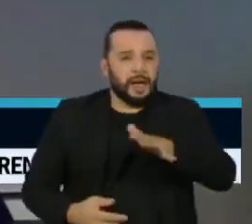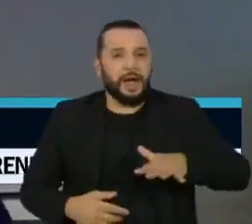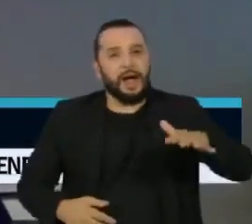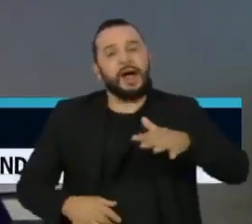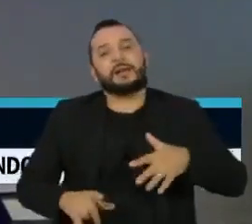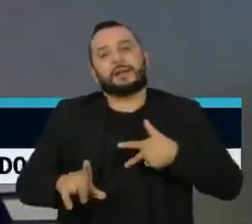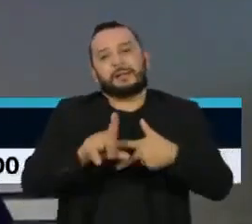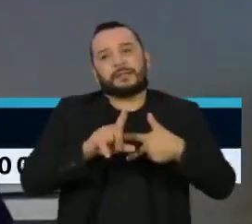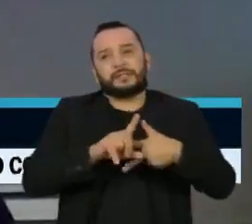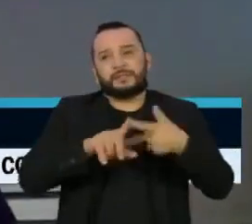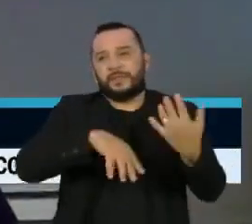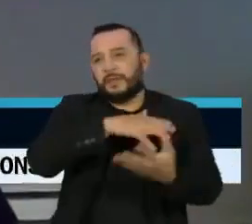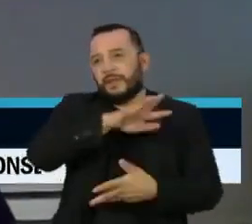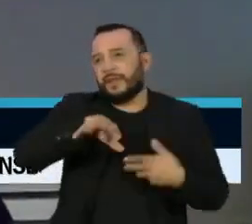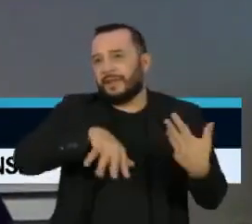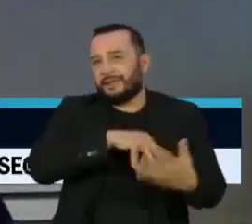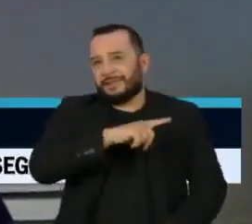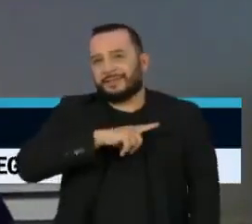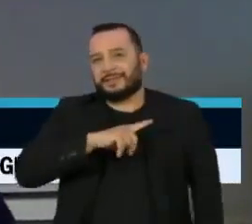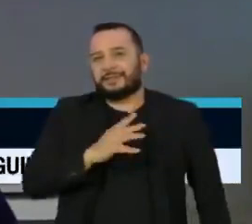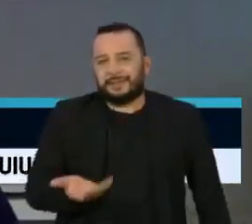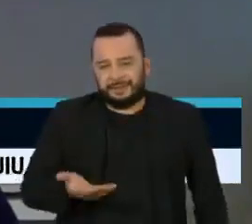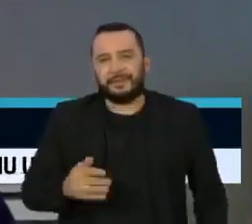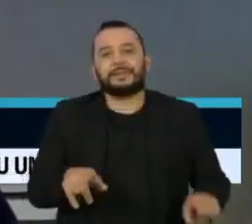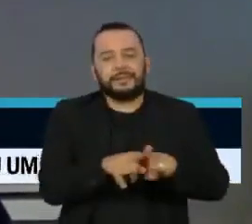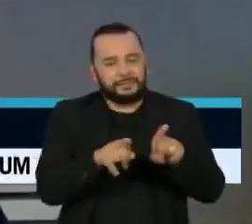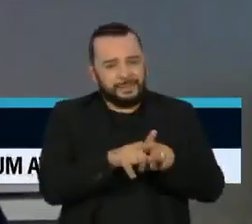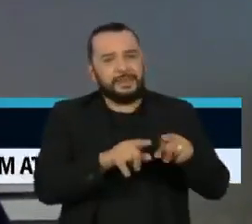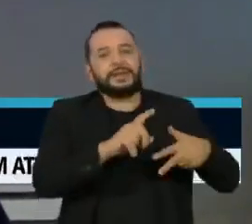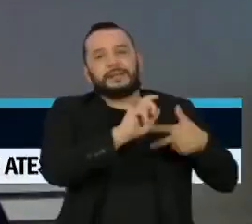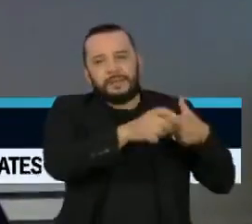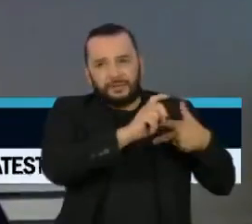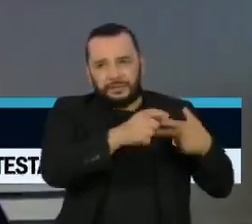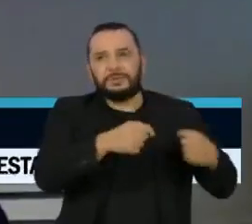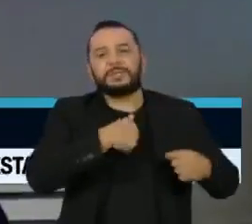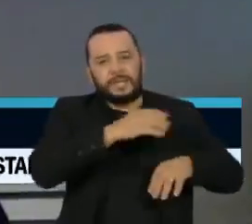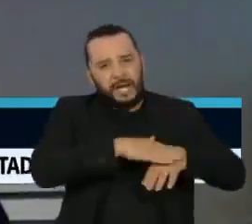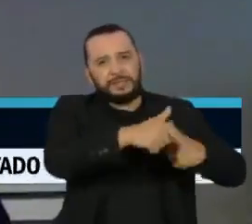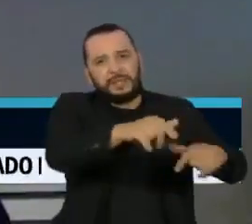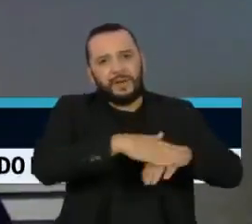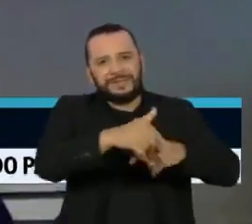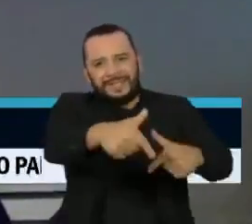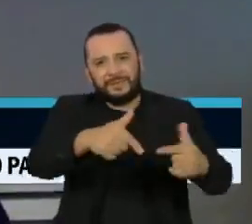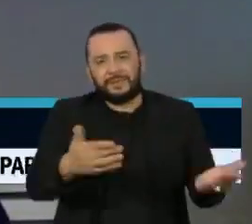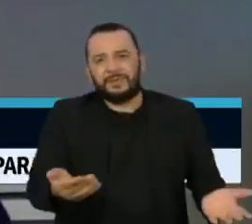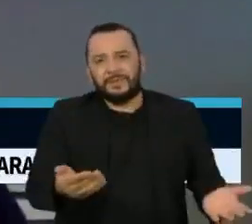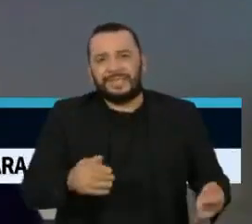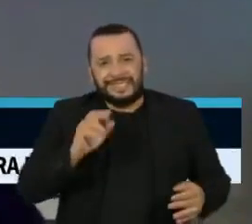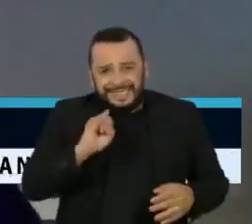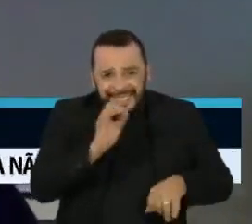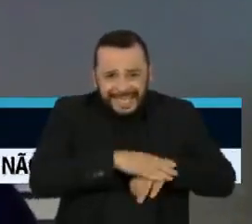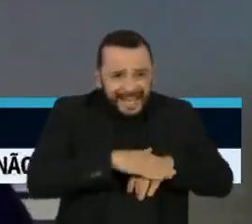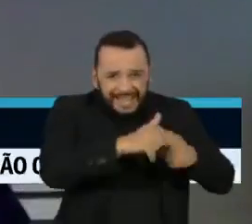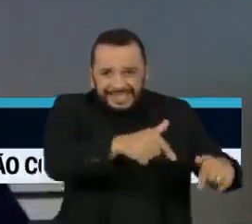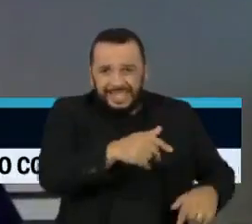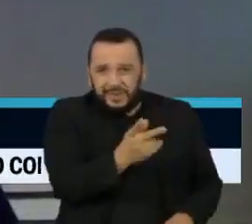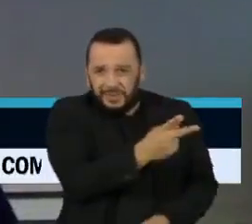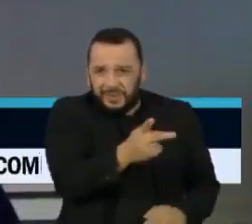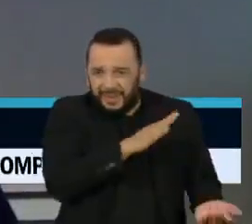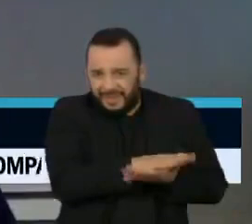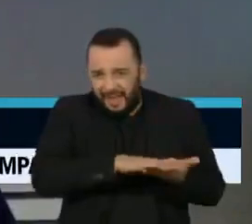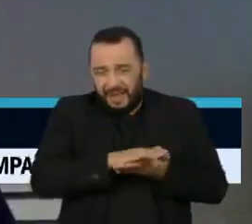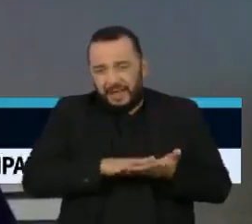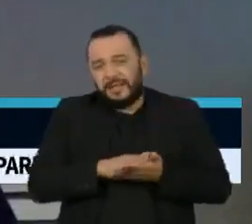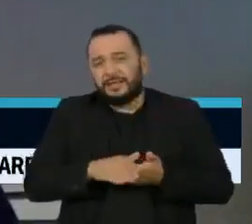que o legislativo, né, e o executivo têm que cumprir o seu respectivo papel. Quer dizer, não pode deixar